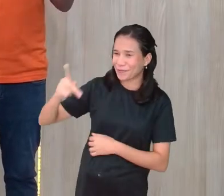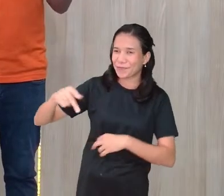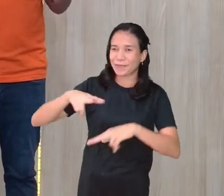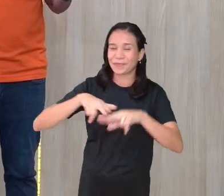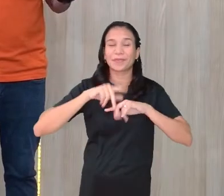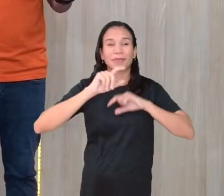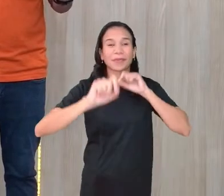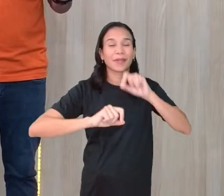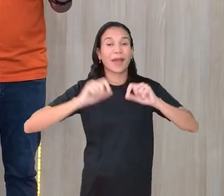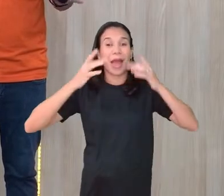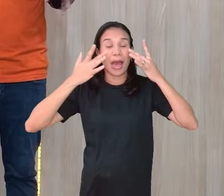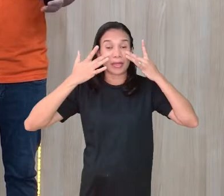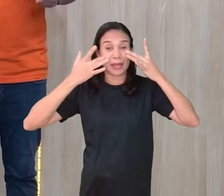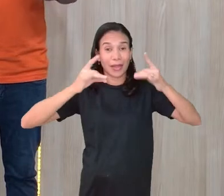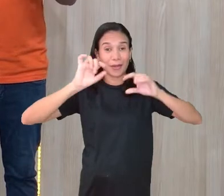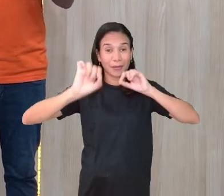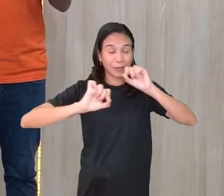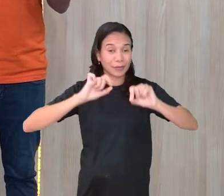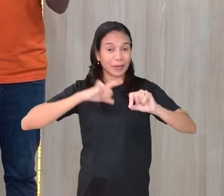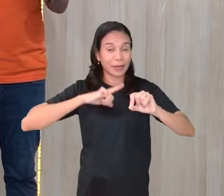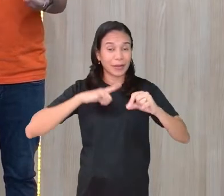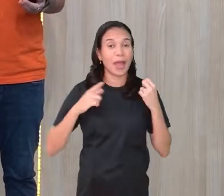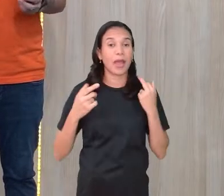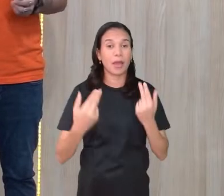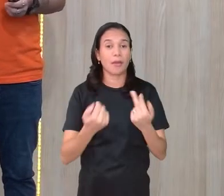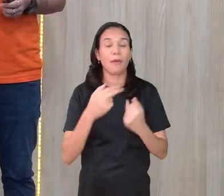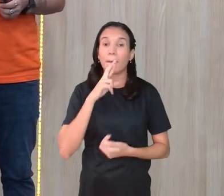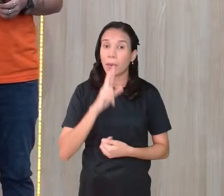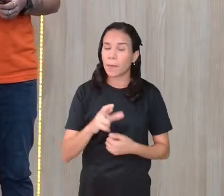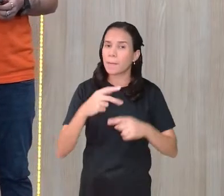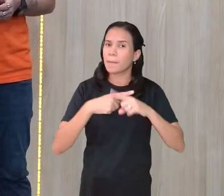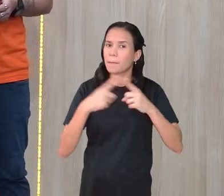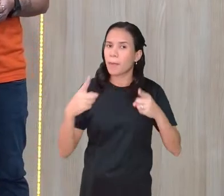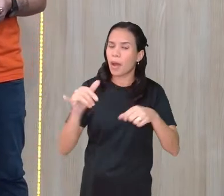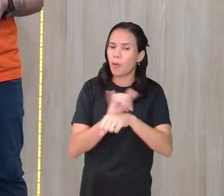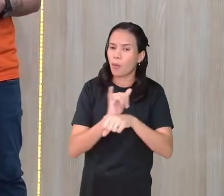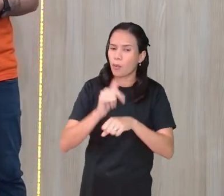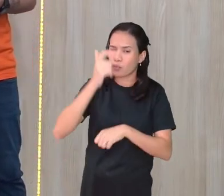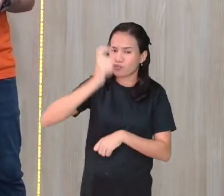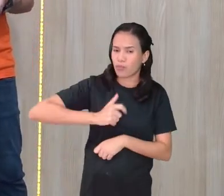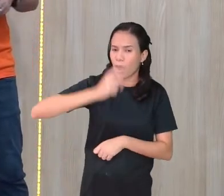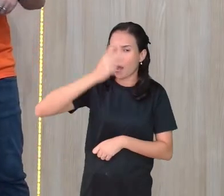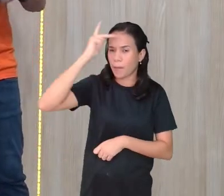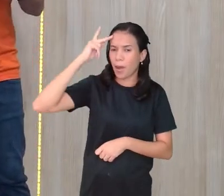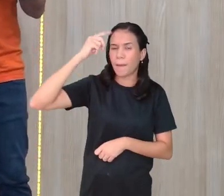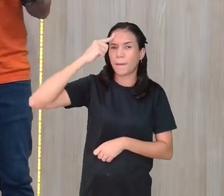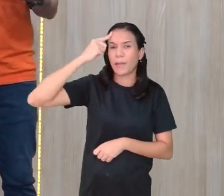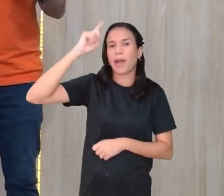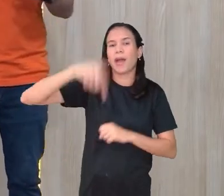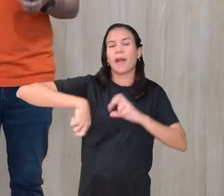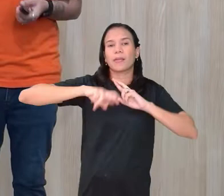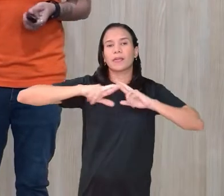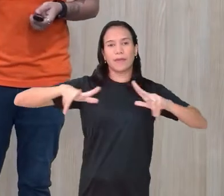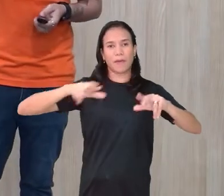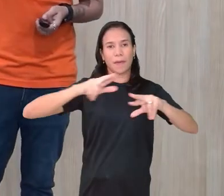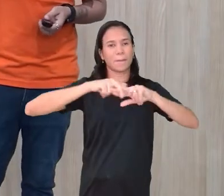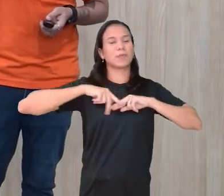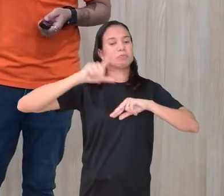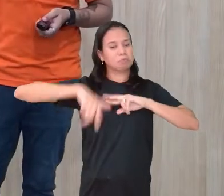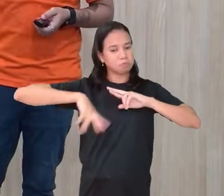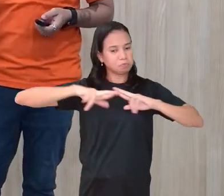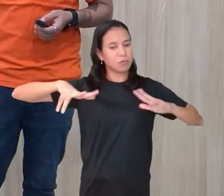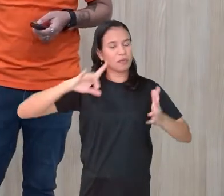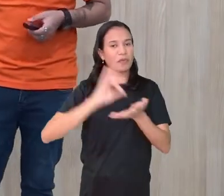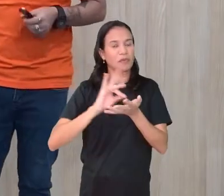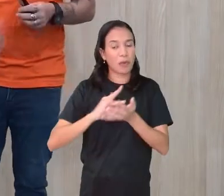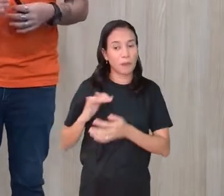seja, chamando a atenção de que chega no mesmo resultado, mas a maneira de pensar, ela se torna diferente. Então isso faz diferença